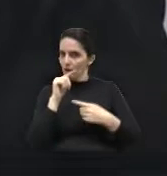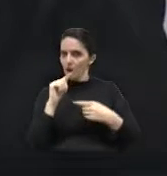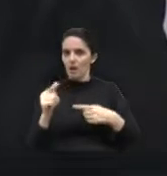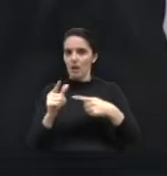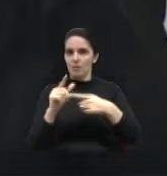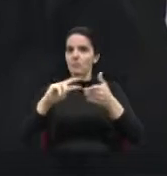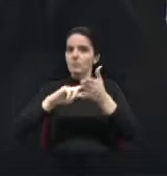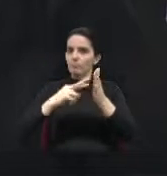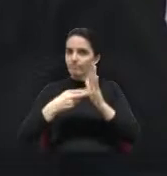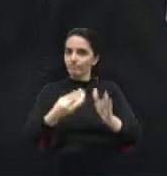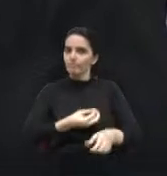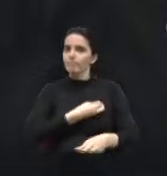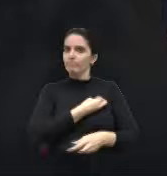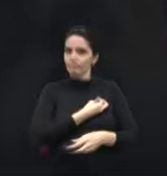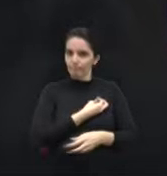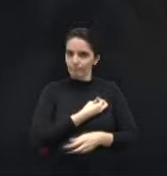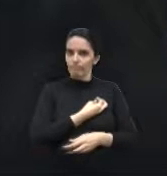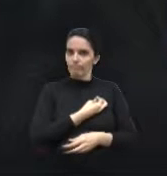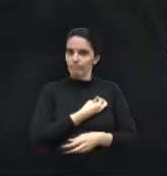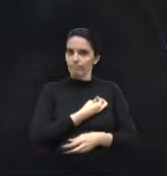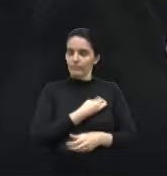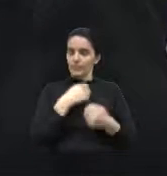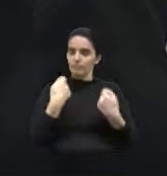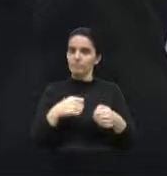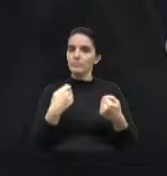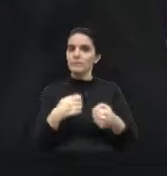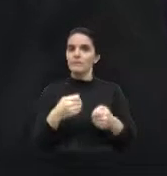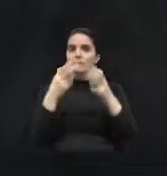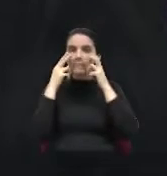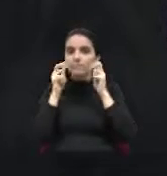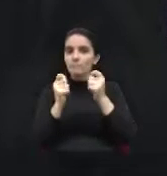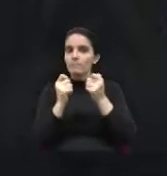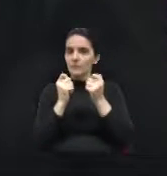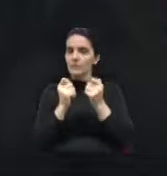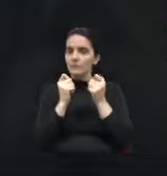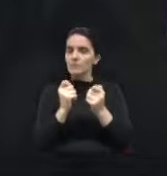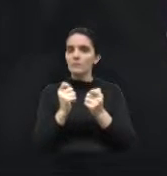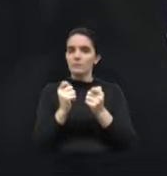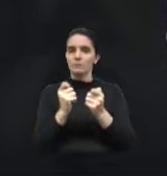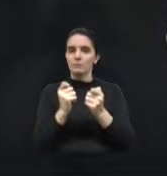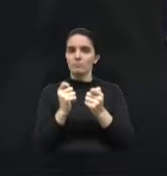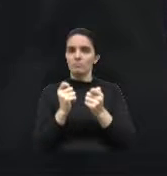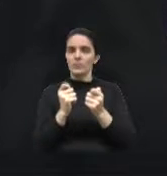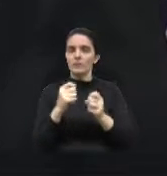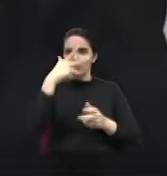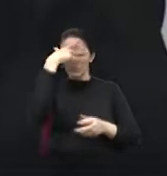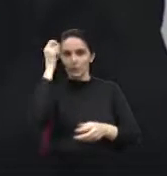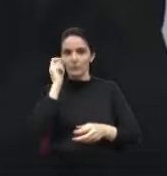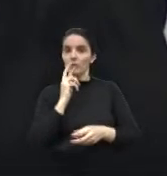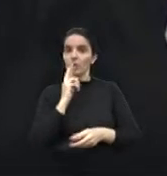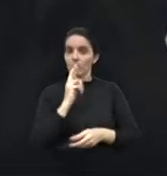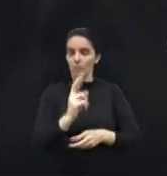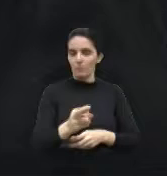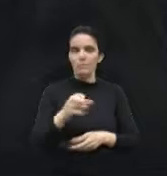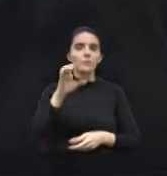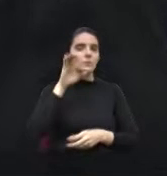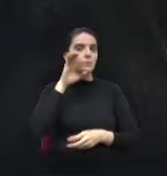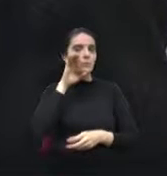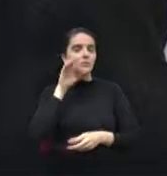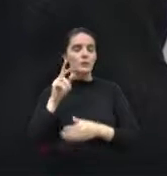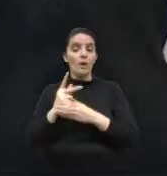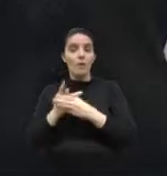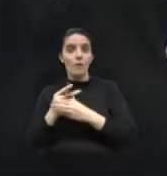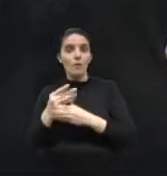nós temos. Então, tem que ser monitorada mesmo. Quando chegar isso daí, eu gostaria também, né? Claro que a gente vai analisar junto